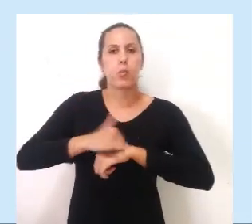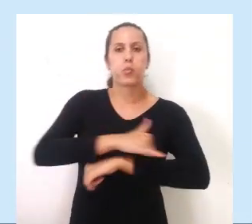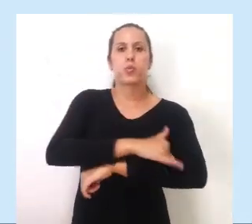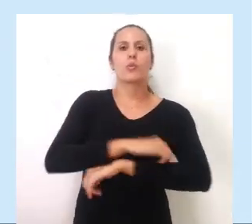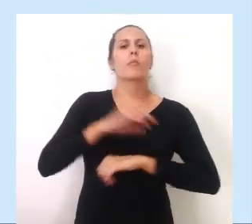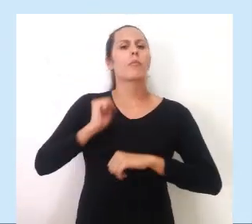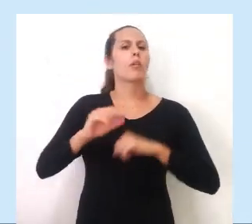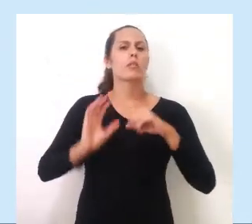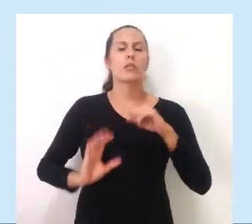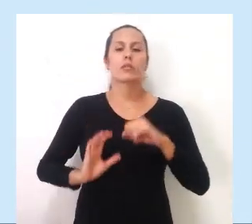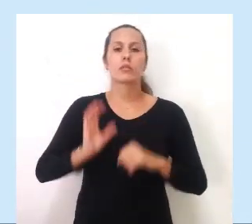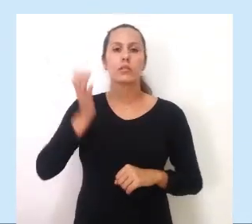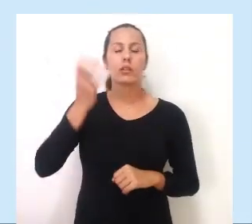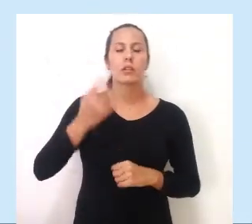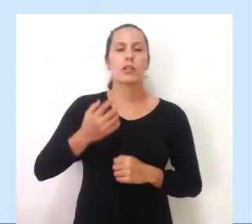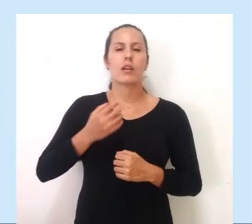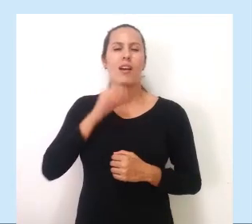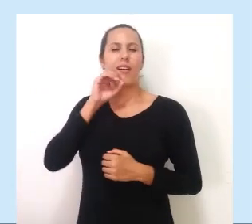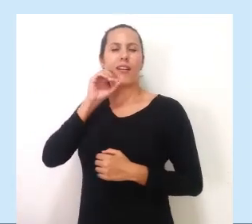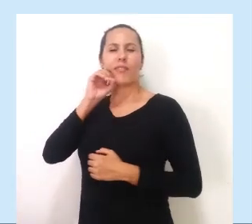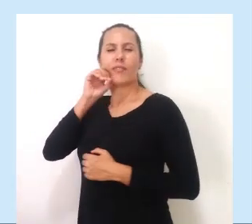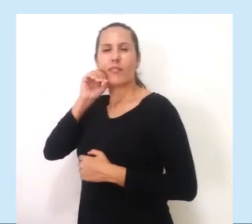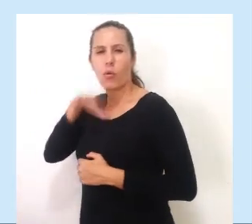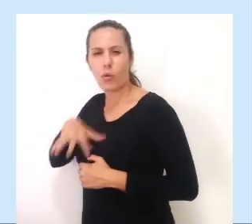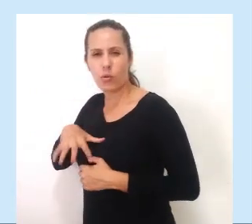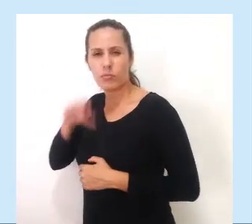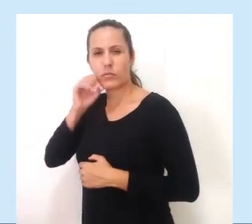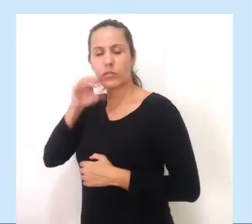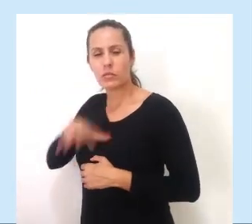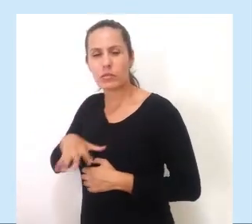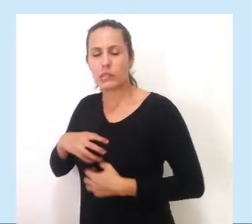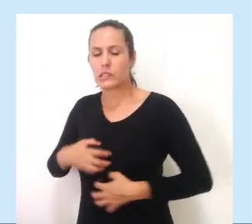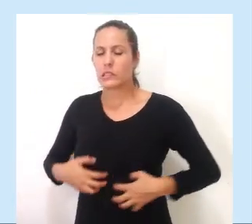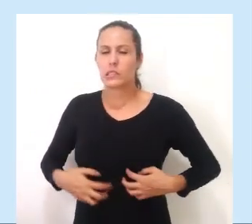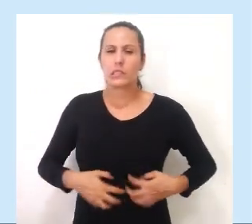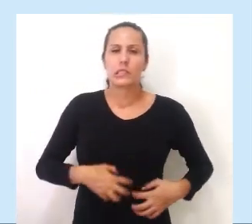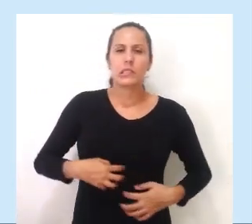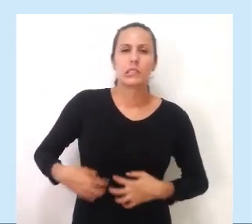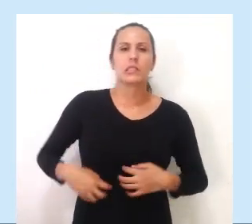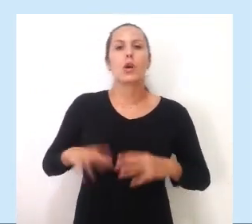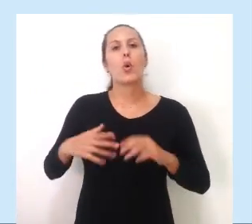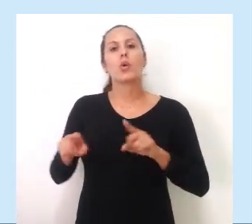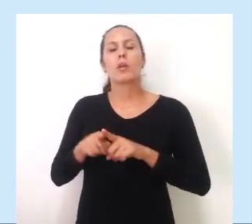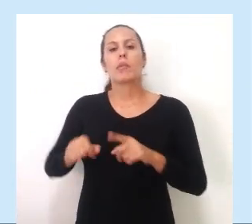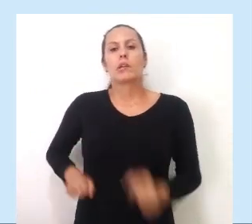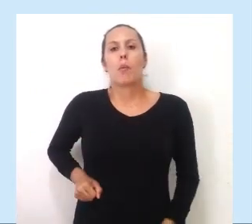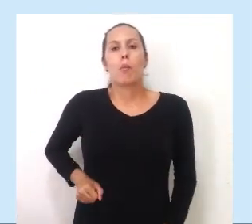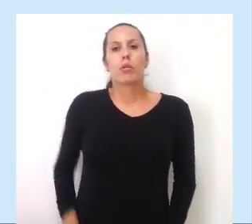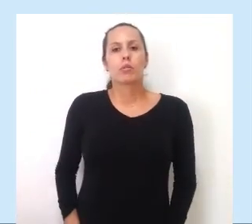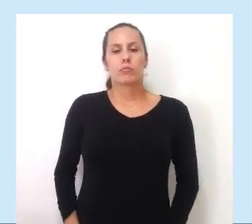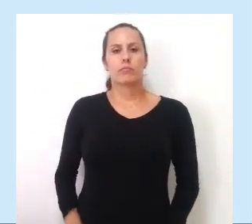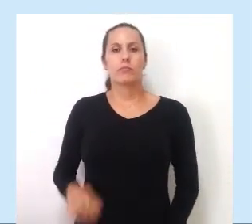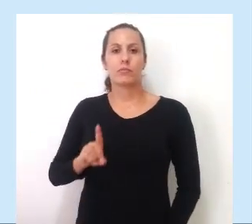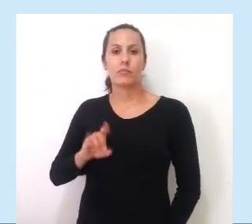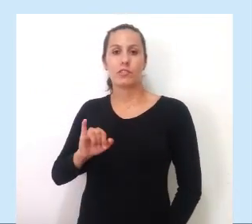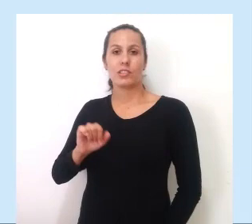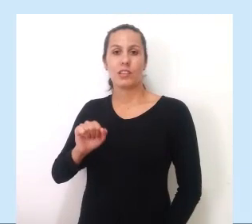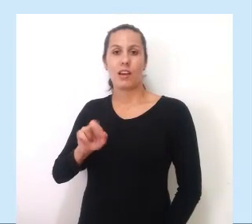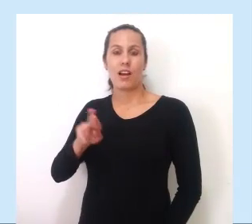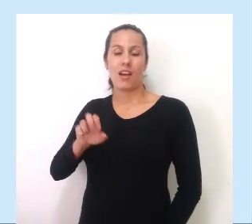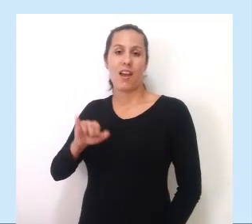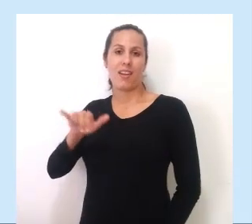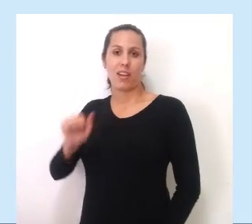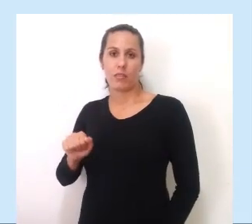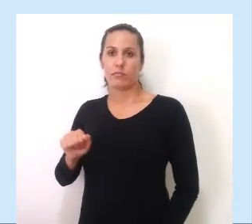peso. Causa também vômitos, irritações estomacais e diarreia, irritações no intestino, conforme a